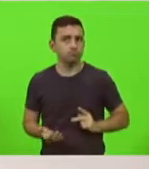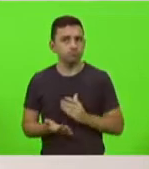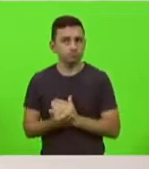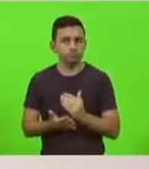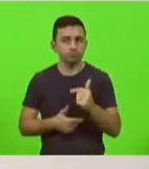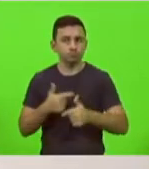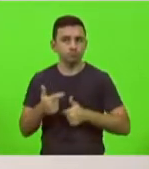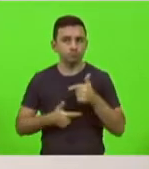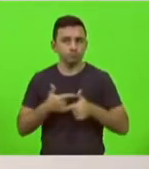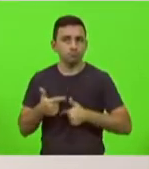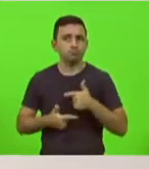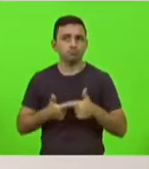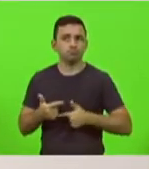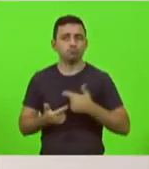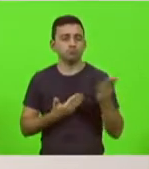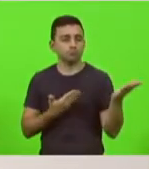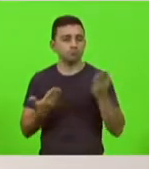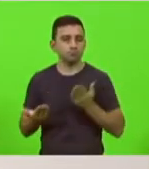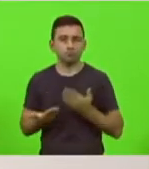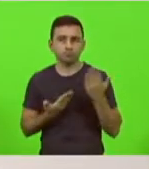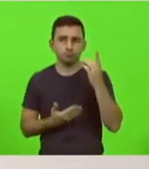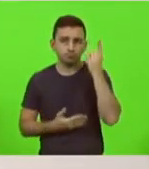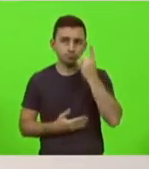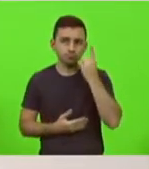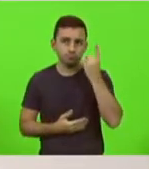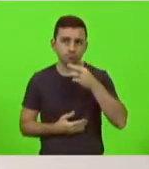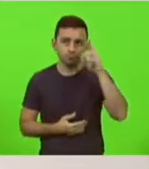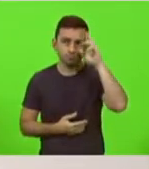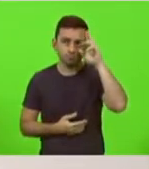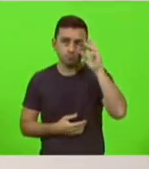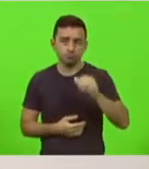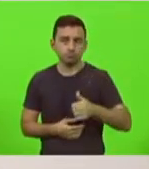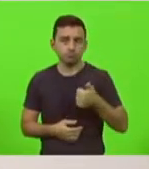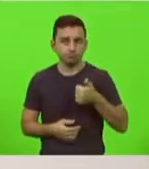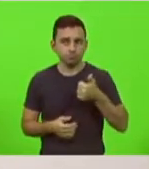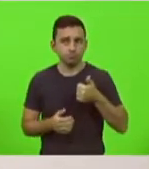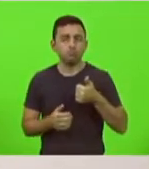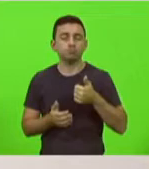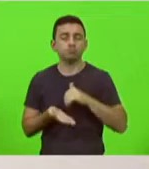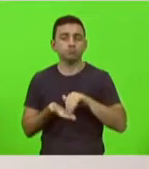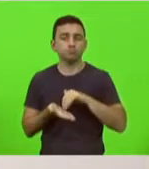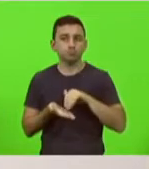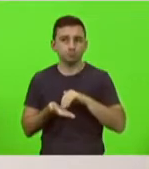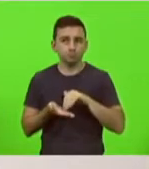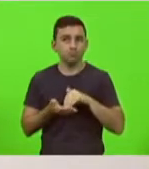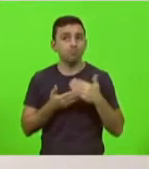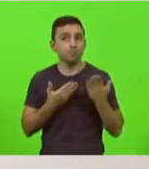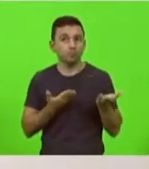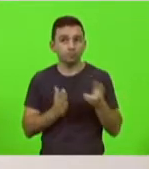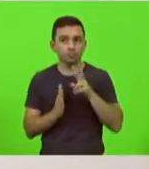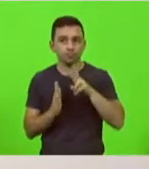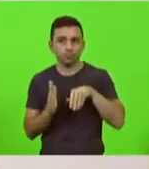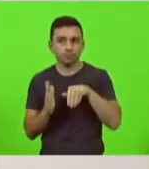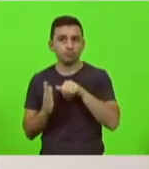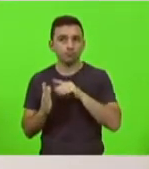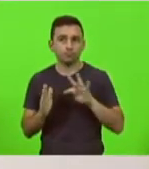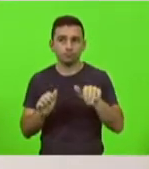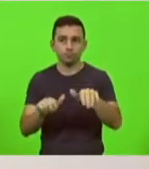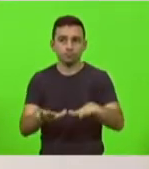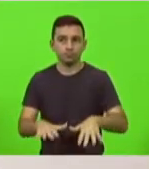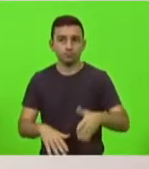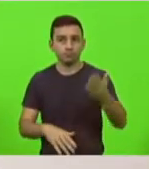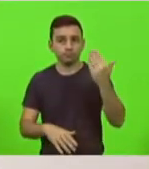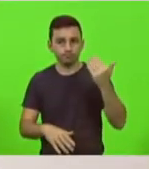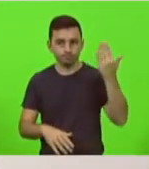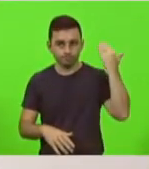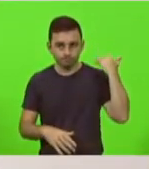os trabalhos e convidou o senhor deputado Ricardo Alba, primeiro secretário, para proceder à leitura das atas das sessões